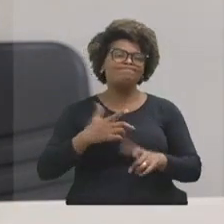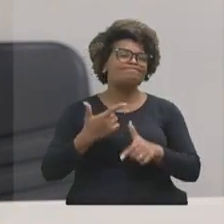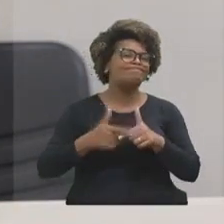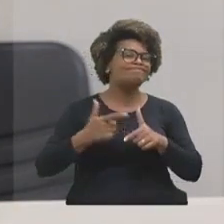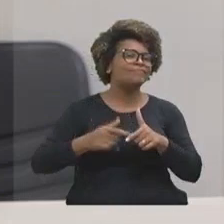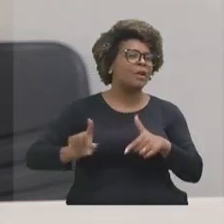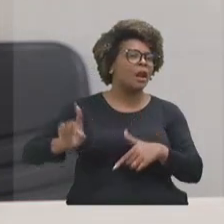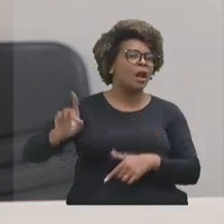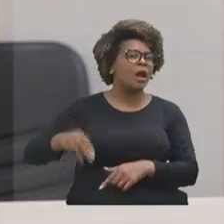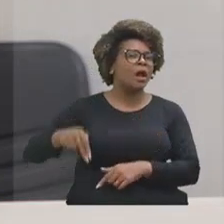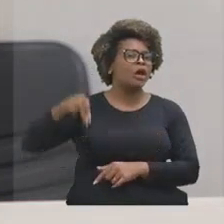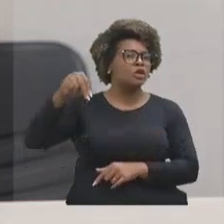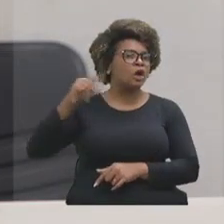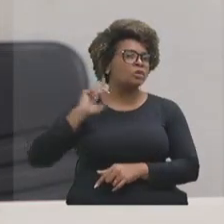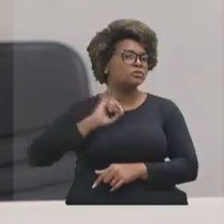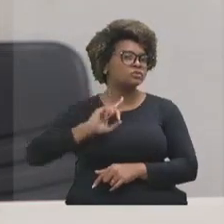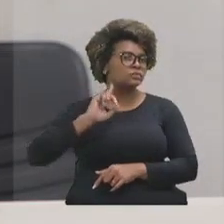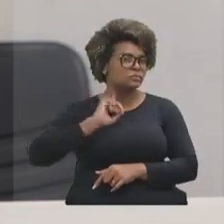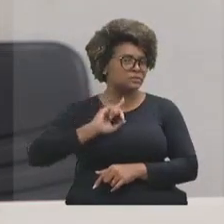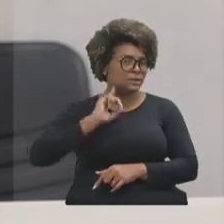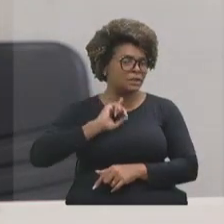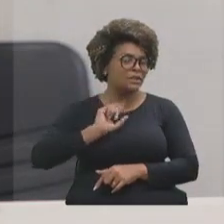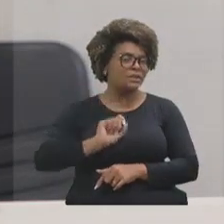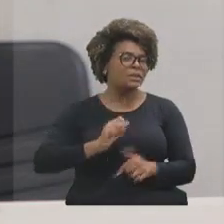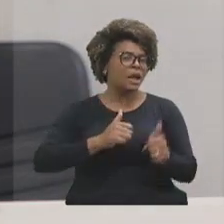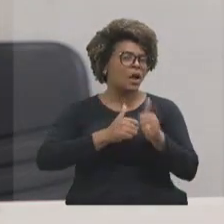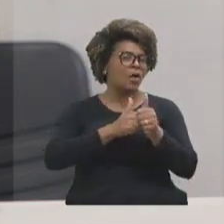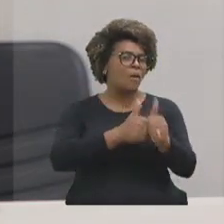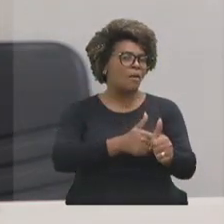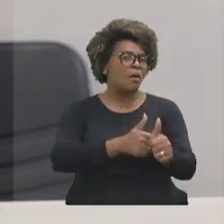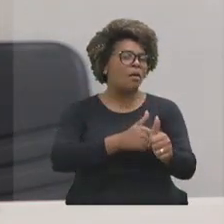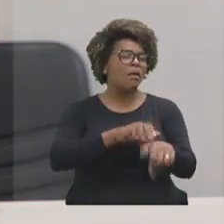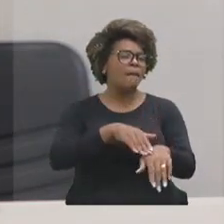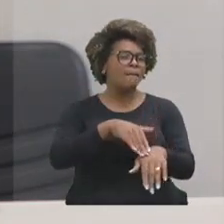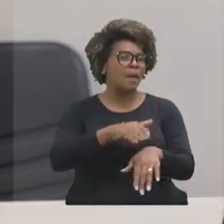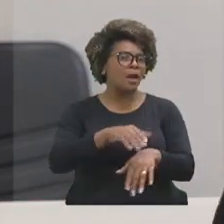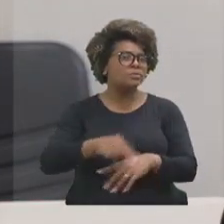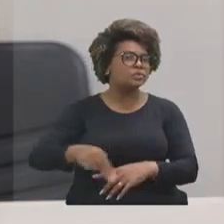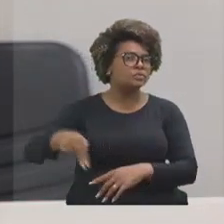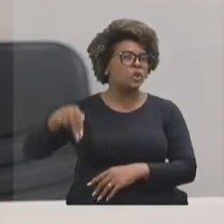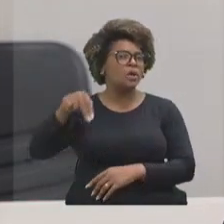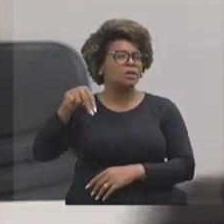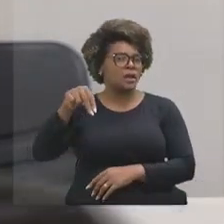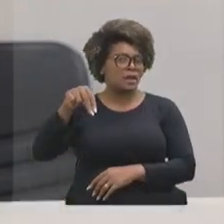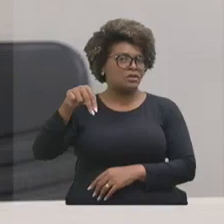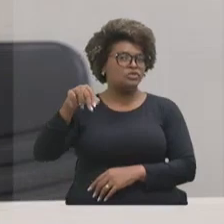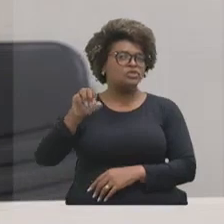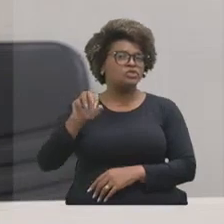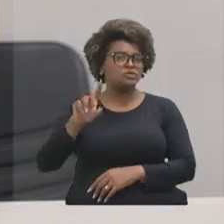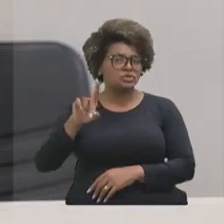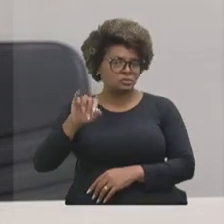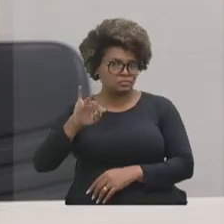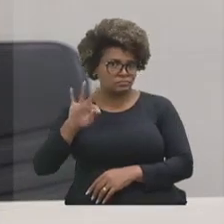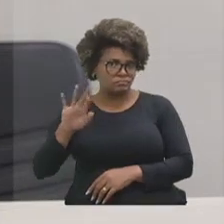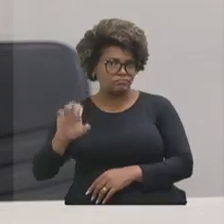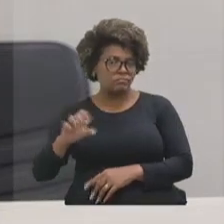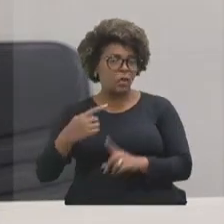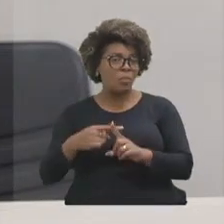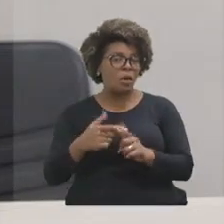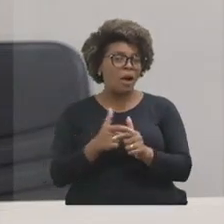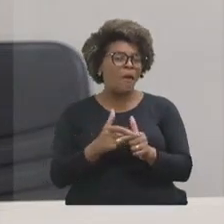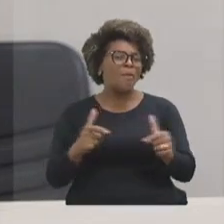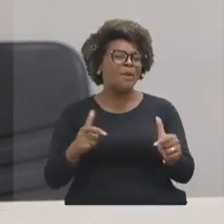ele se acompanha um pouco mais do Nordeste é uma época é ruim para eles que aumenta o número de casos e nós iremos